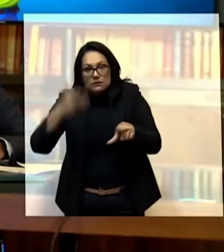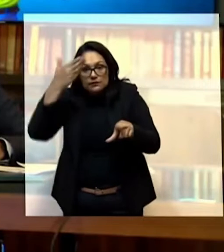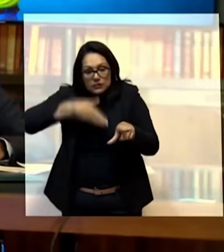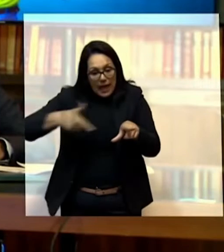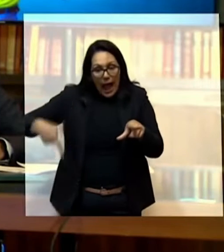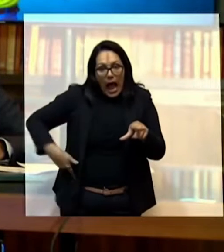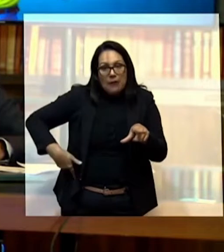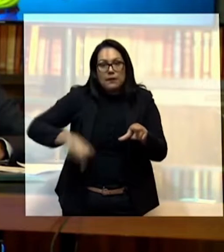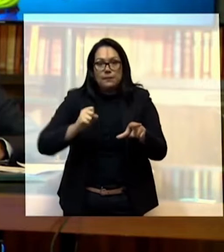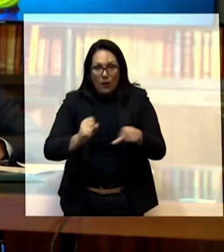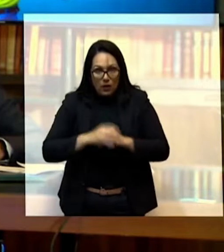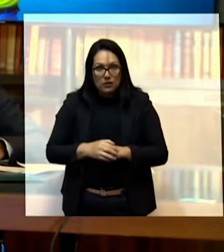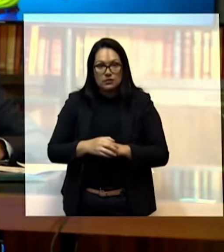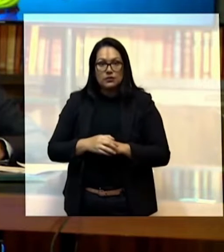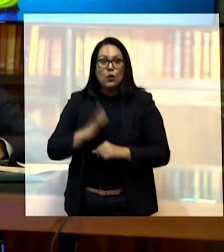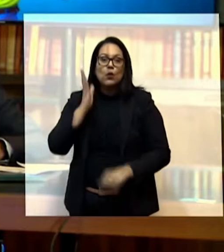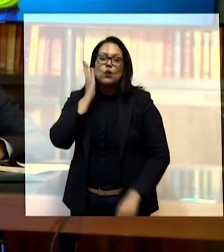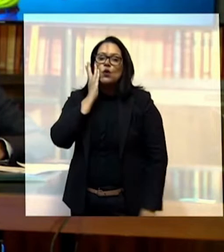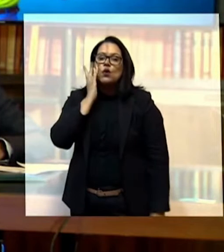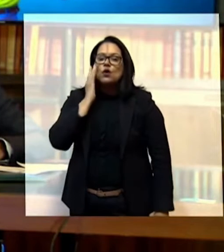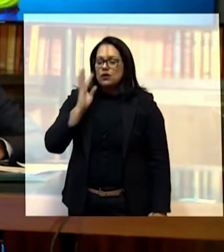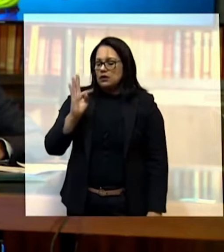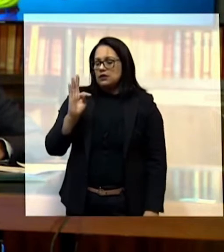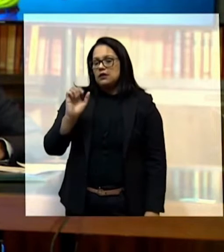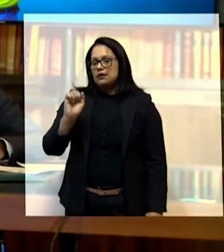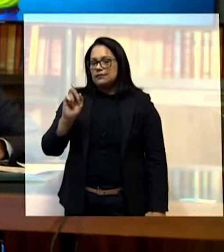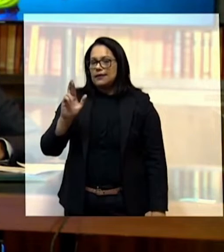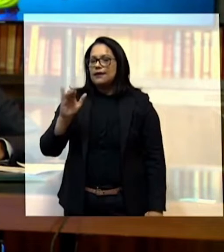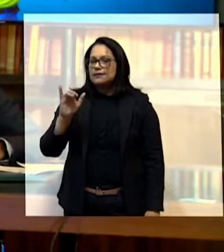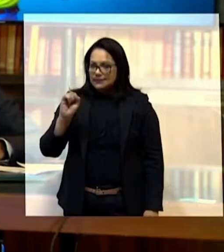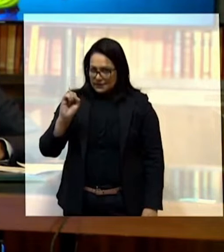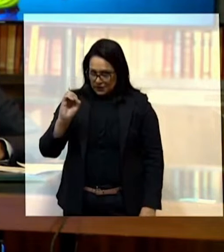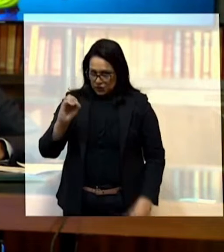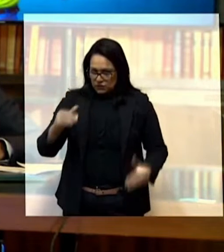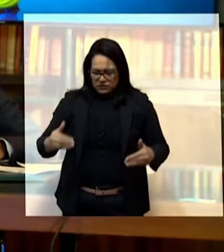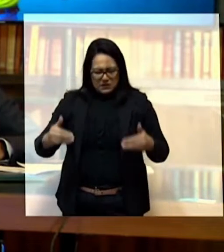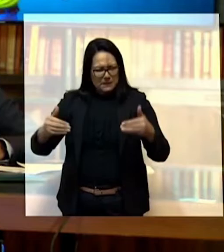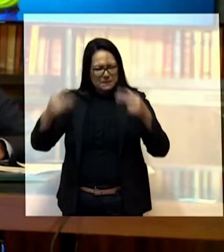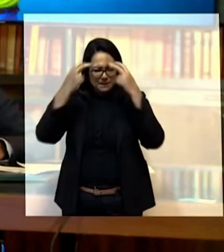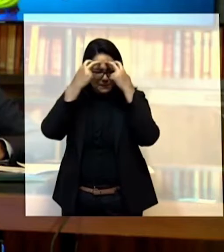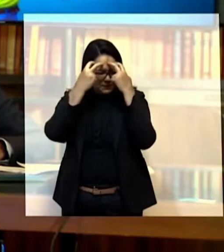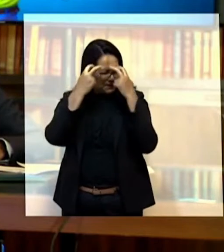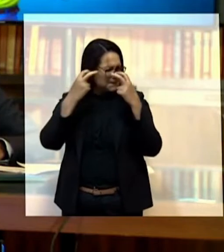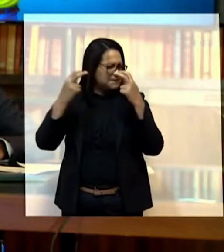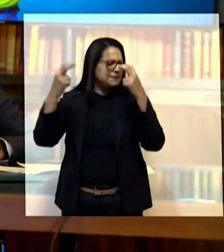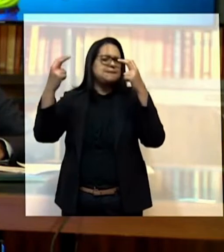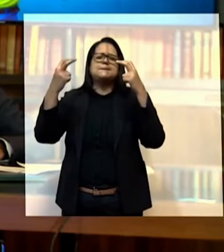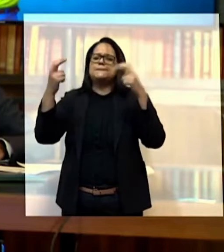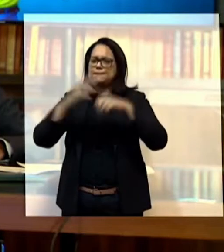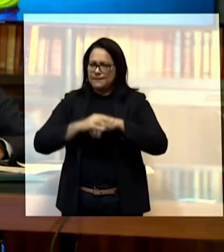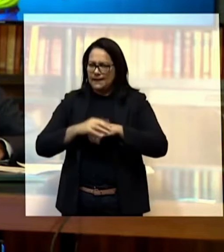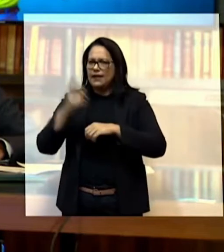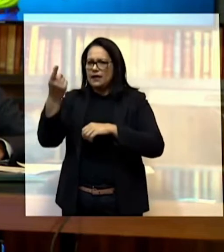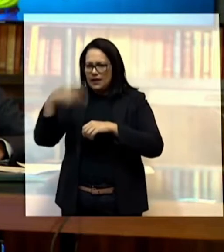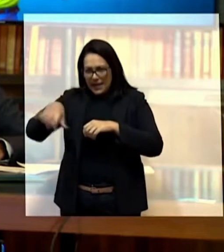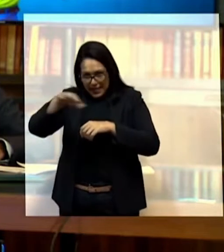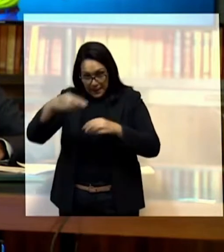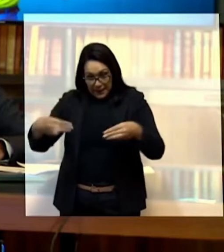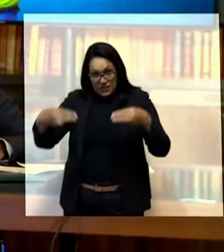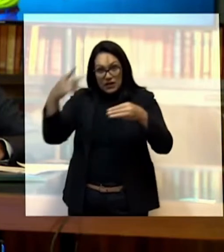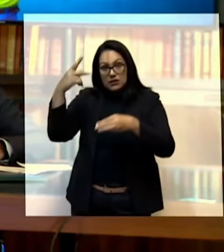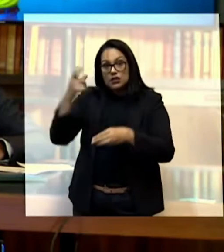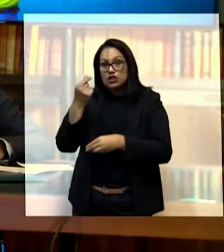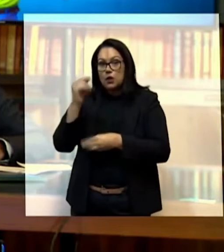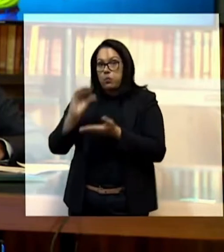live de 2021, em que Bolsonaro afirma que a eleição da presidenta Dilma Rousseff em 2014 foi fraudada,